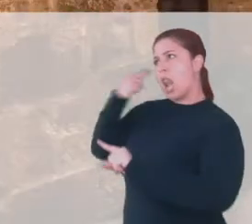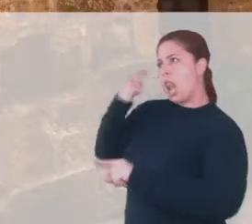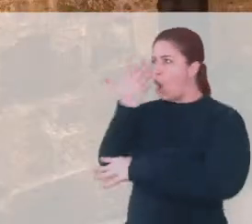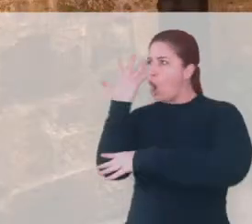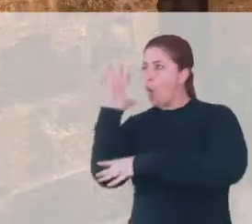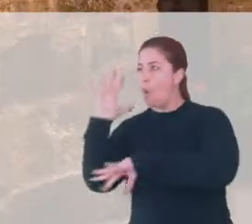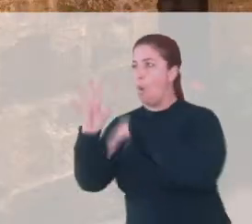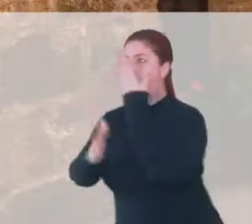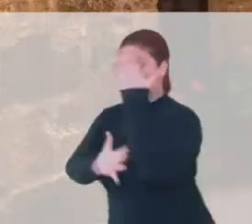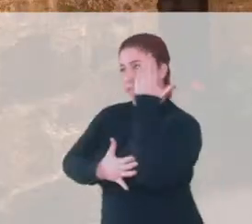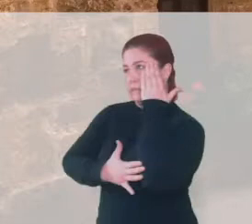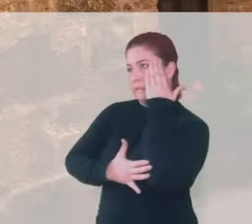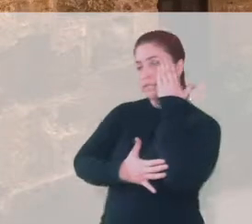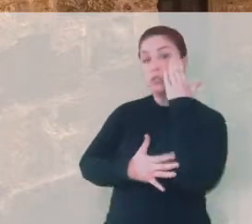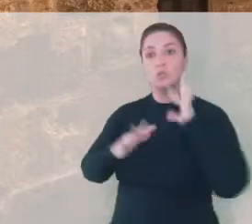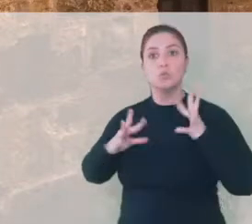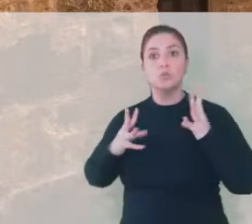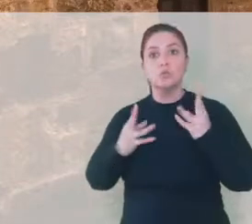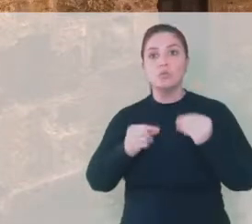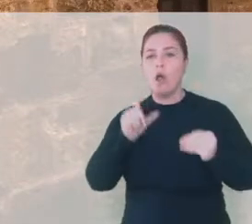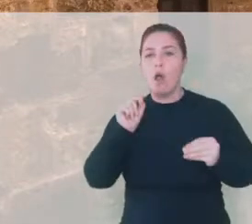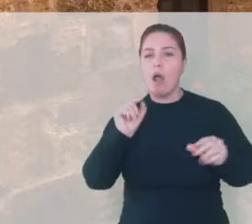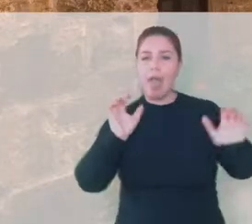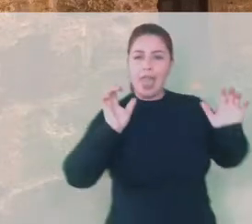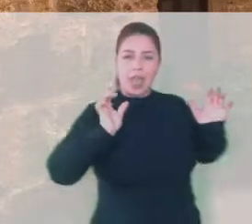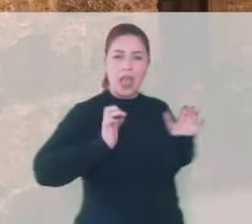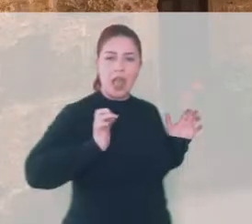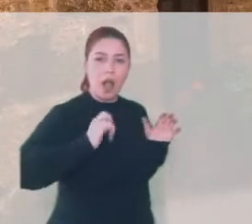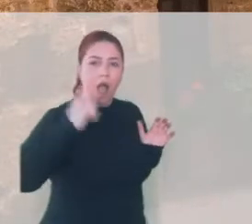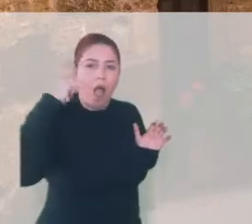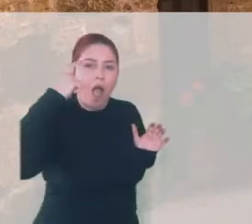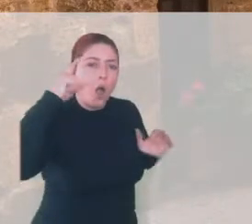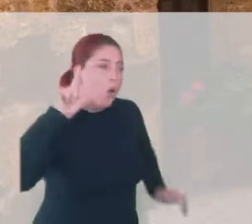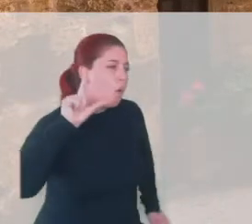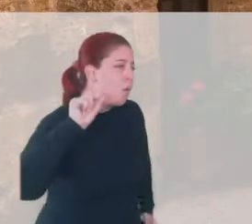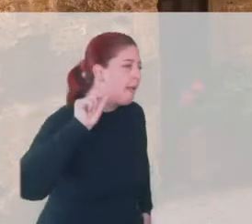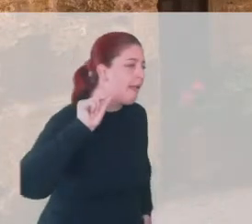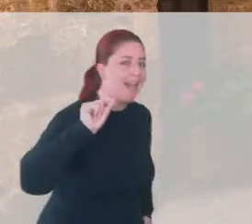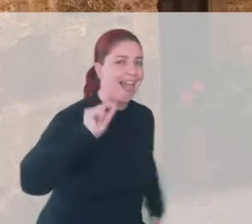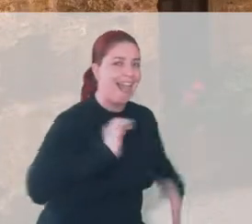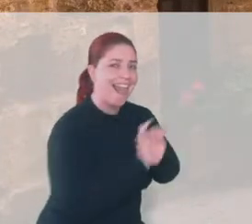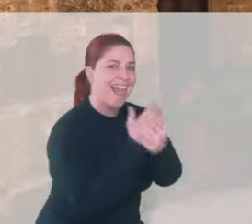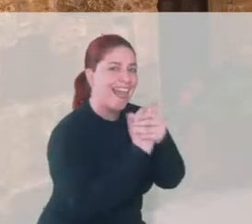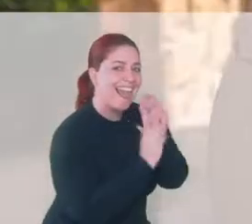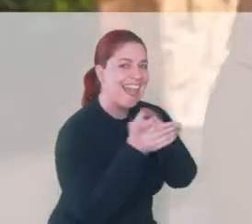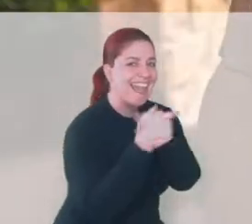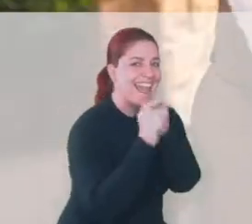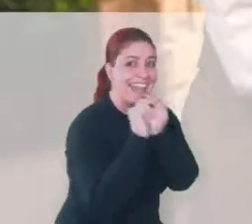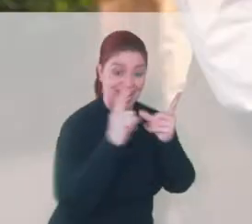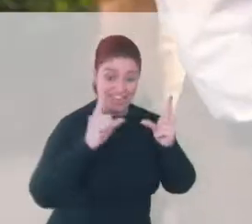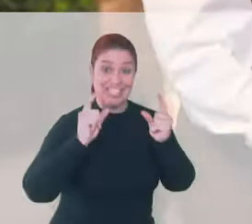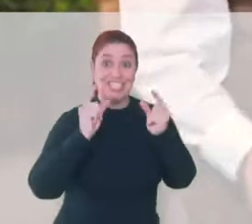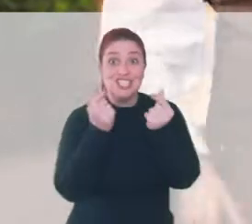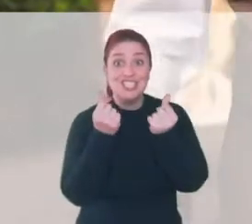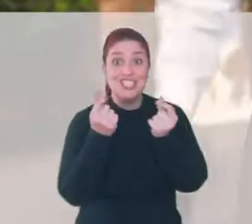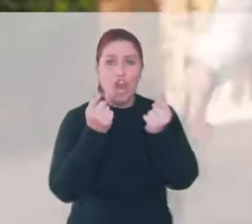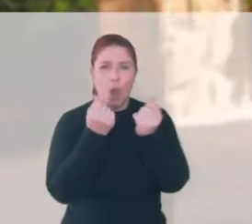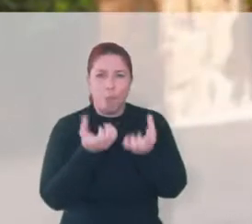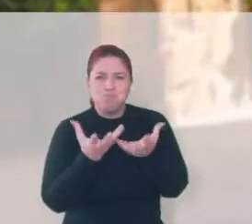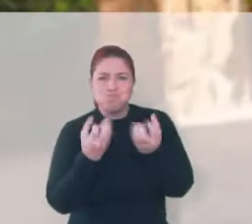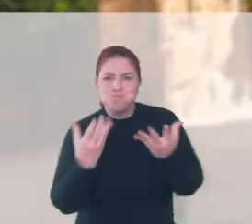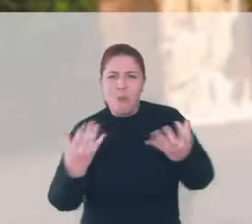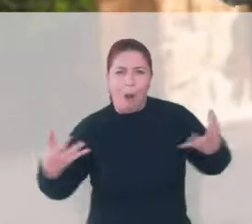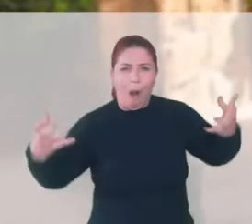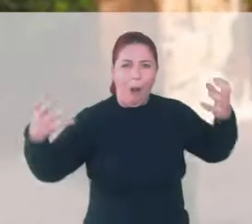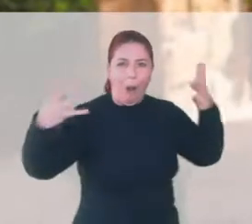A partir de então, o corcunda rico só pensava em uma coisa, aumentar a sua fortuna e ainda de quebra